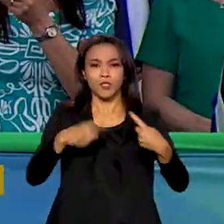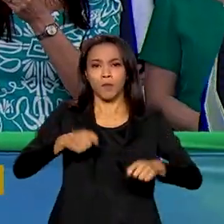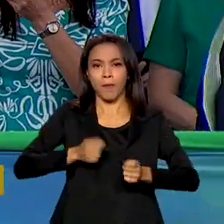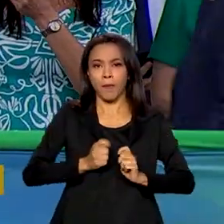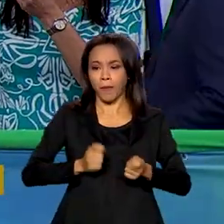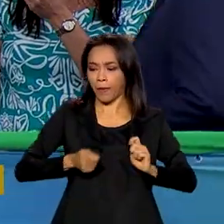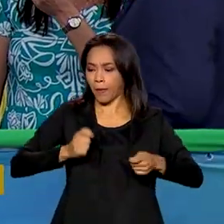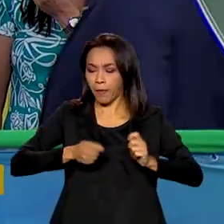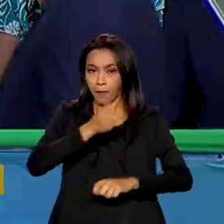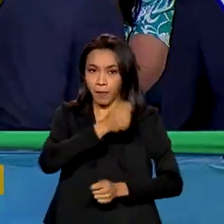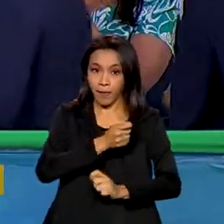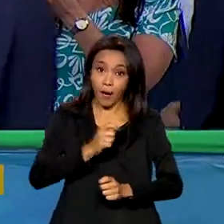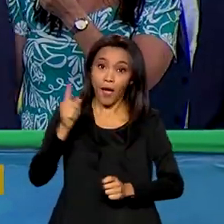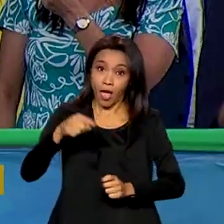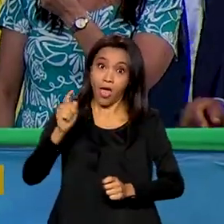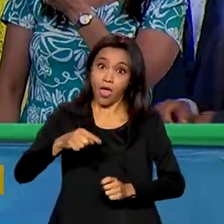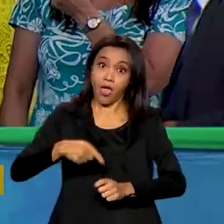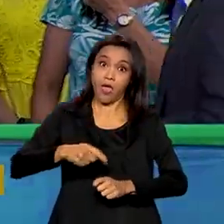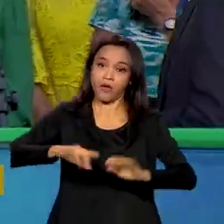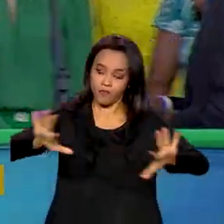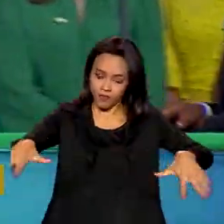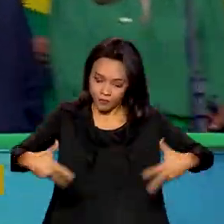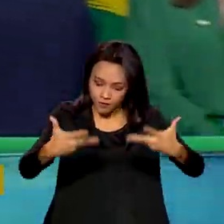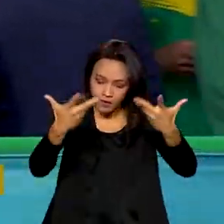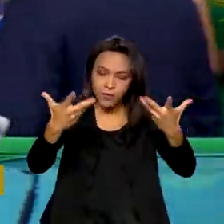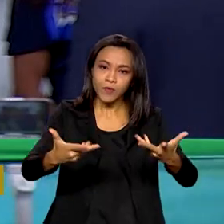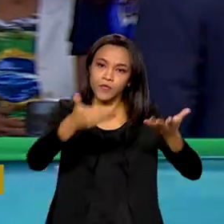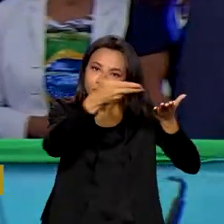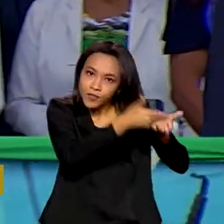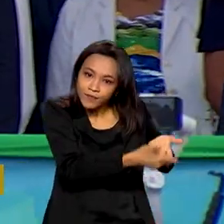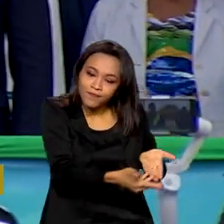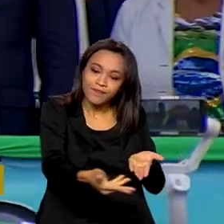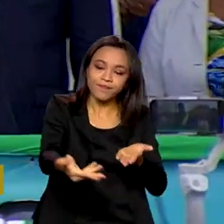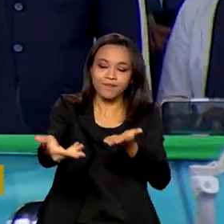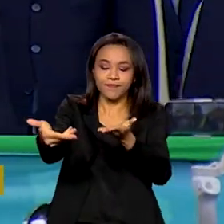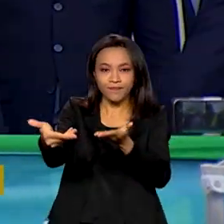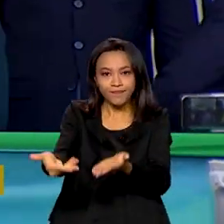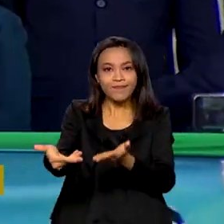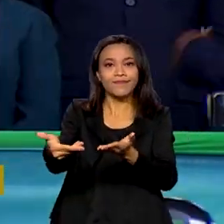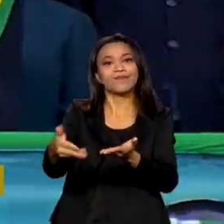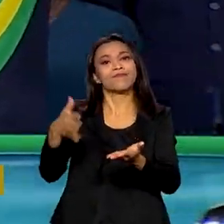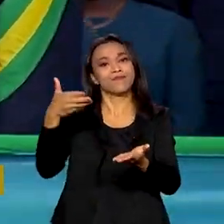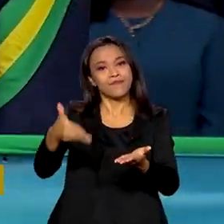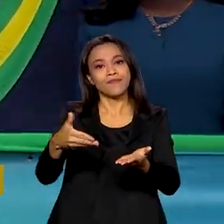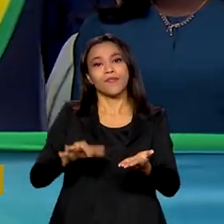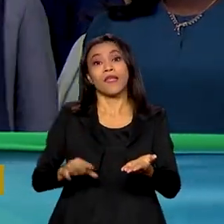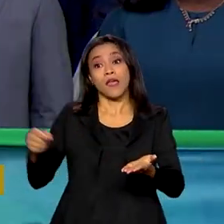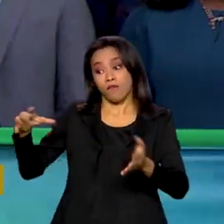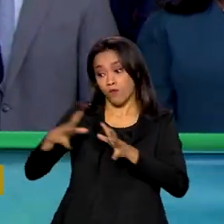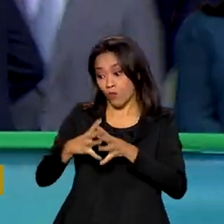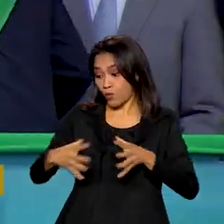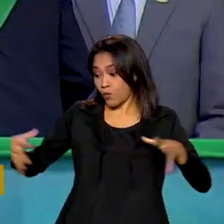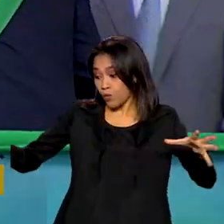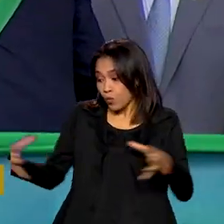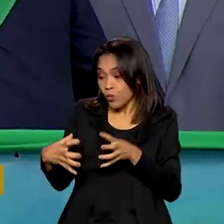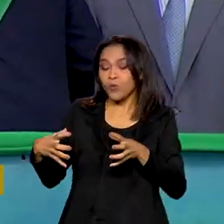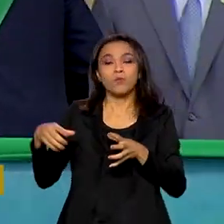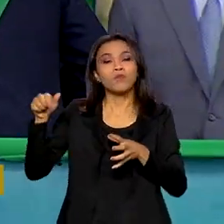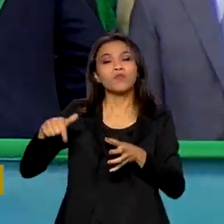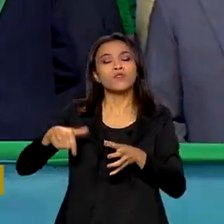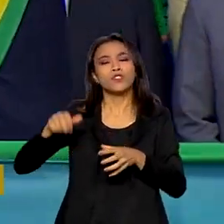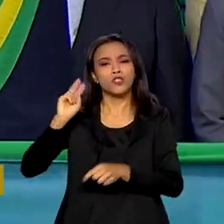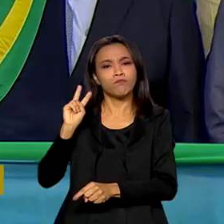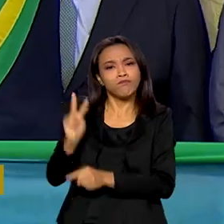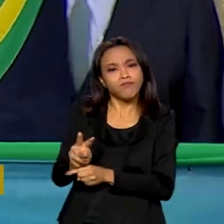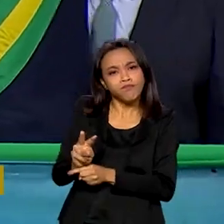do cerimonial de recepção do presidente, foi executado ali pela fanfarra do Regimento de Cavalaria e Guardas, né, agora lá ele